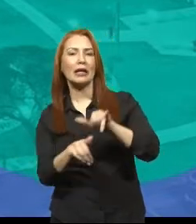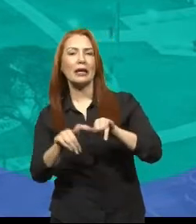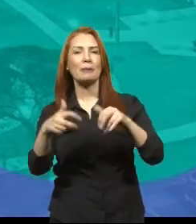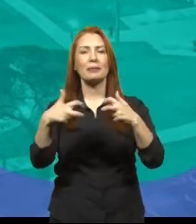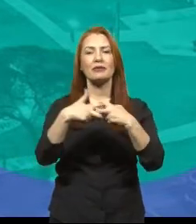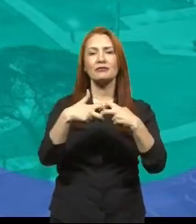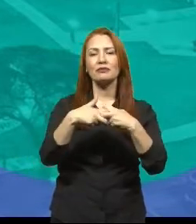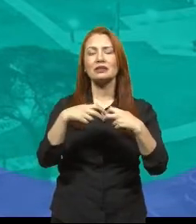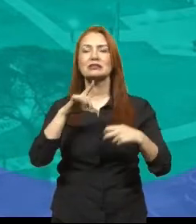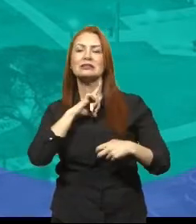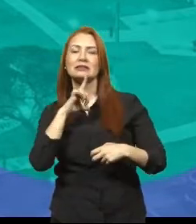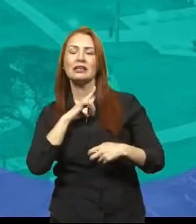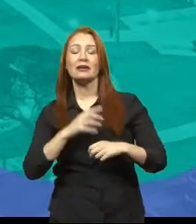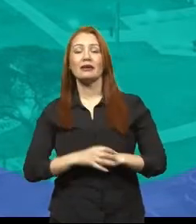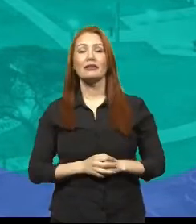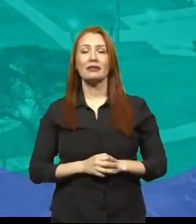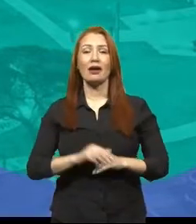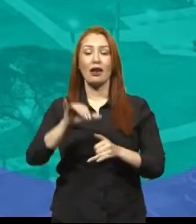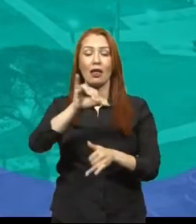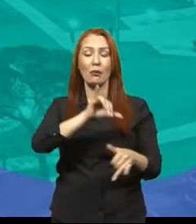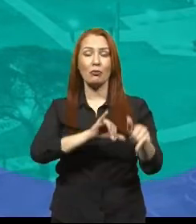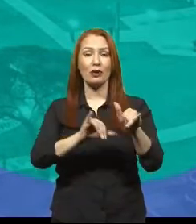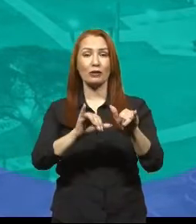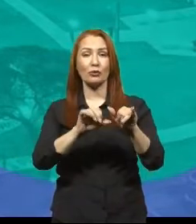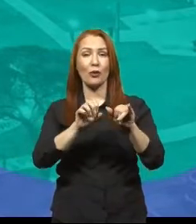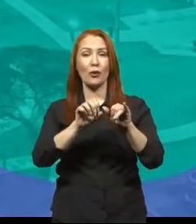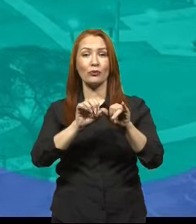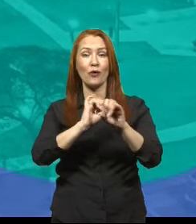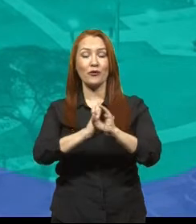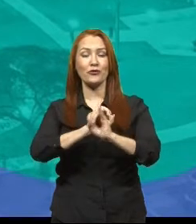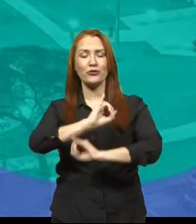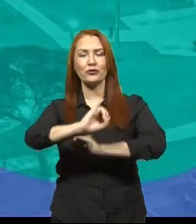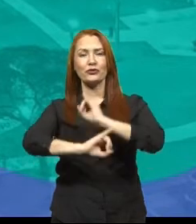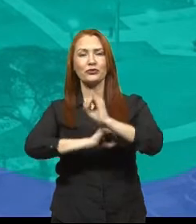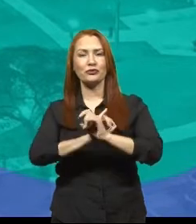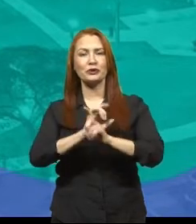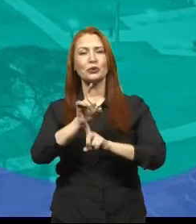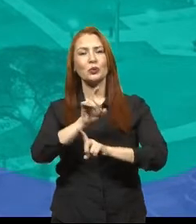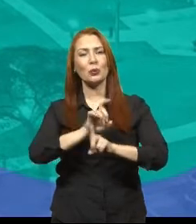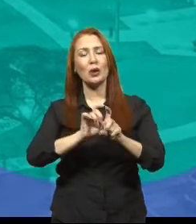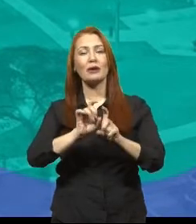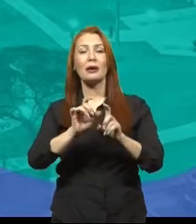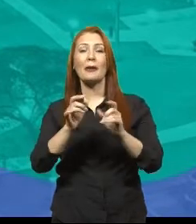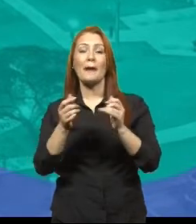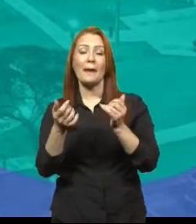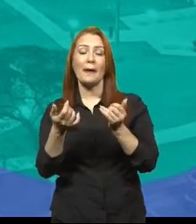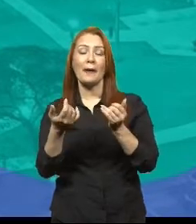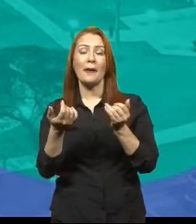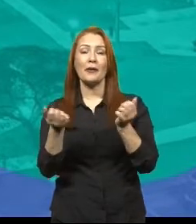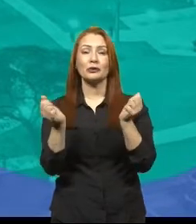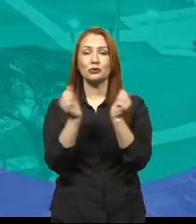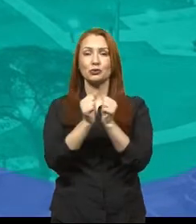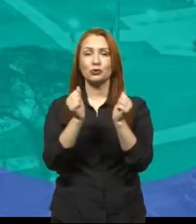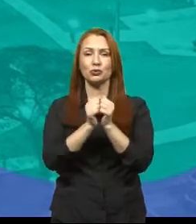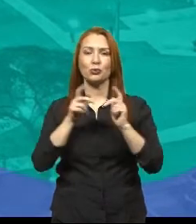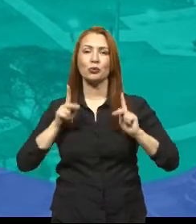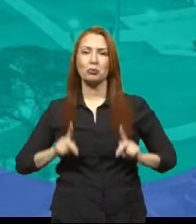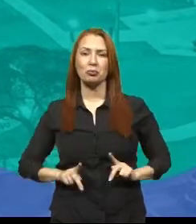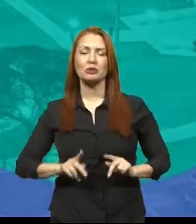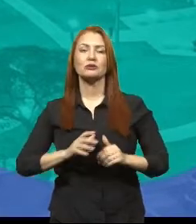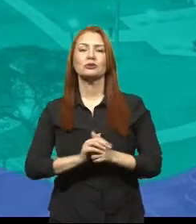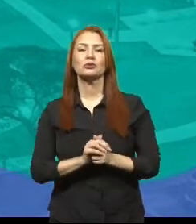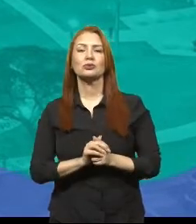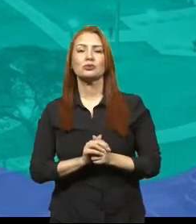laboratórios virtuais, onde vão poder ter pessoas que vão estar presenciais e pessoas que vão estar utilizando